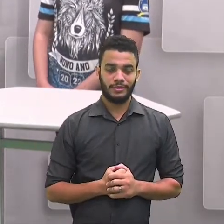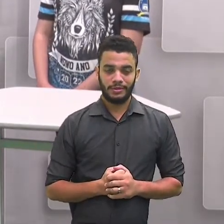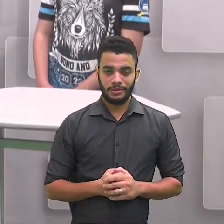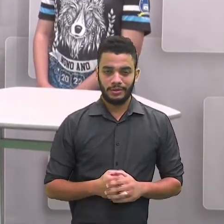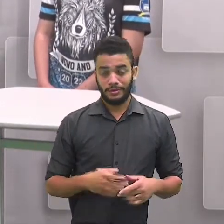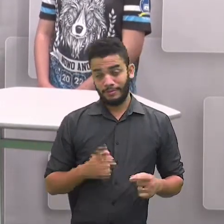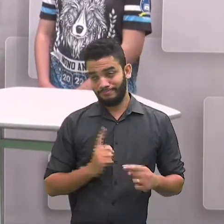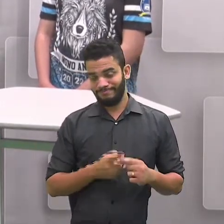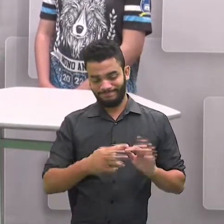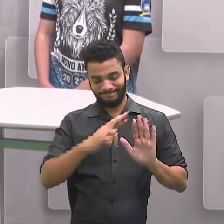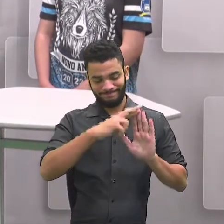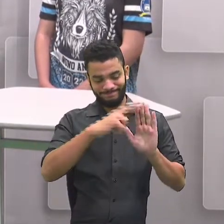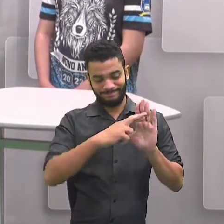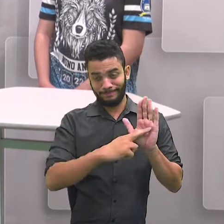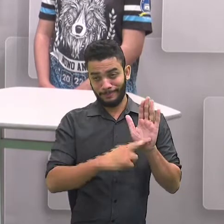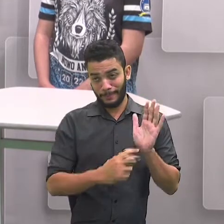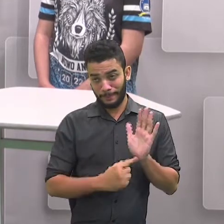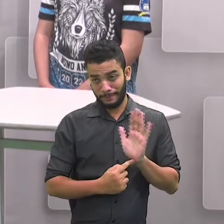início.